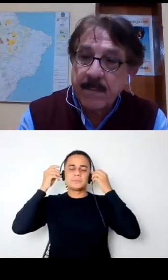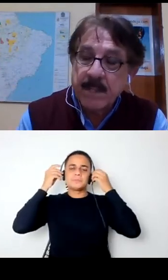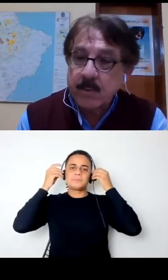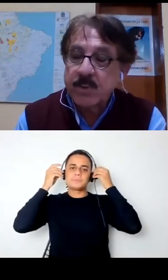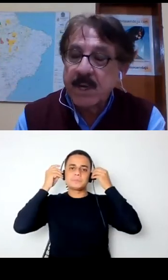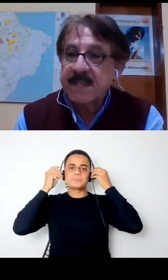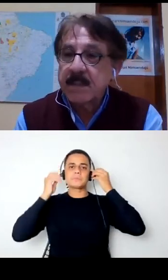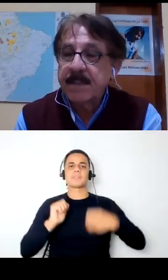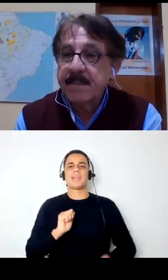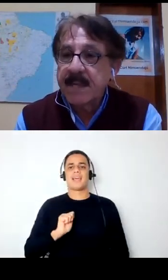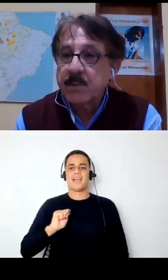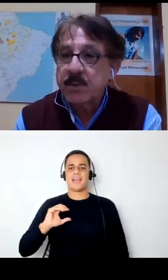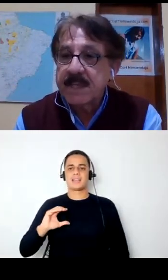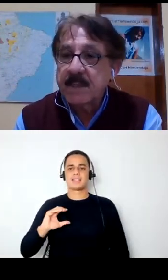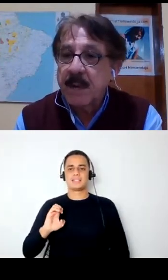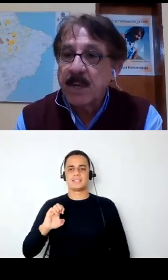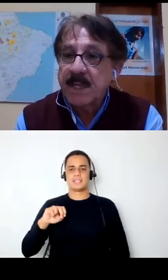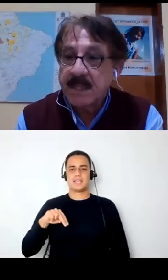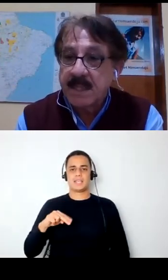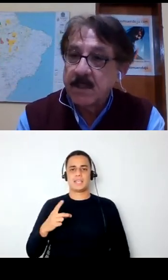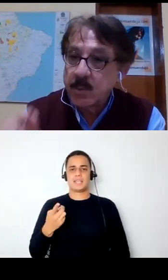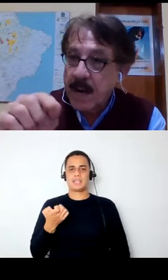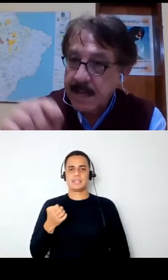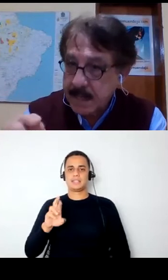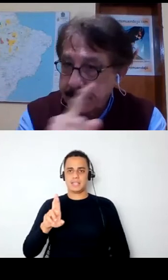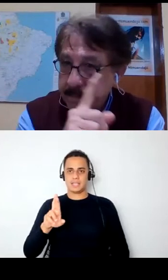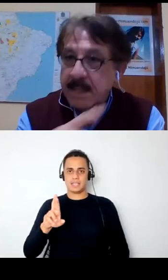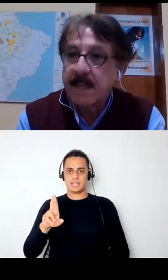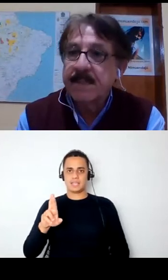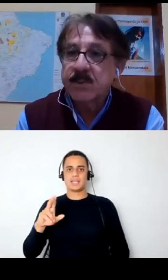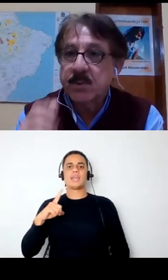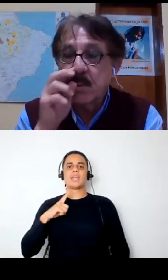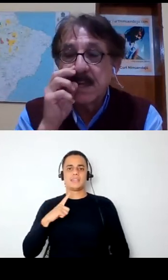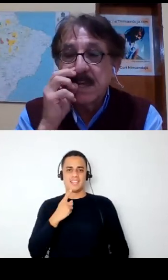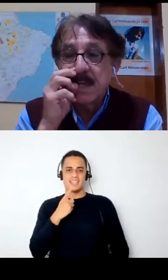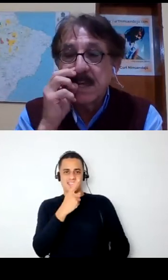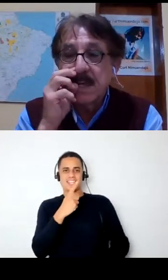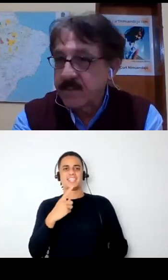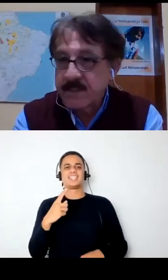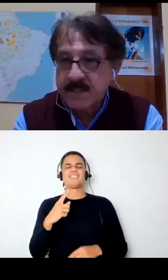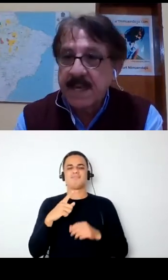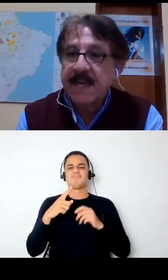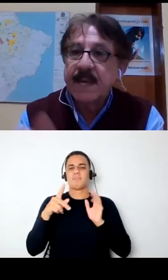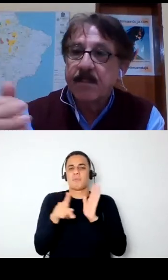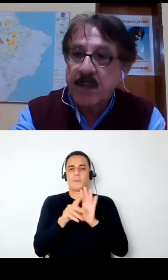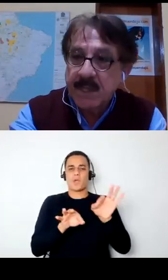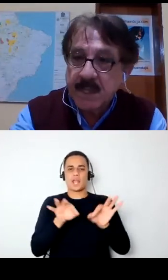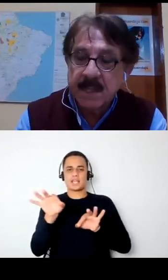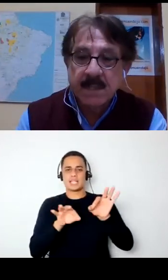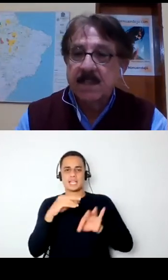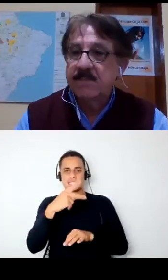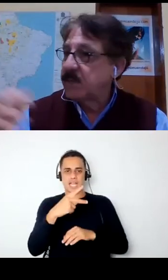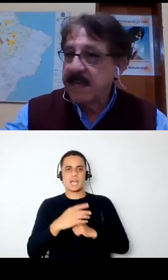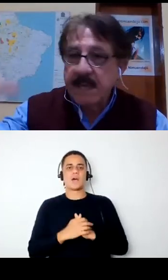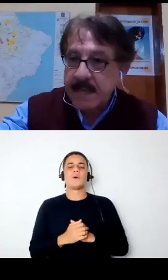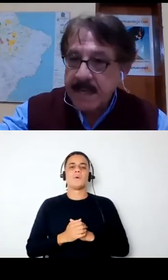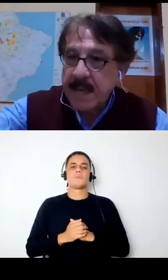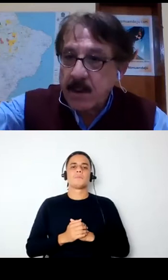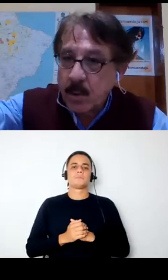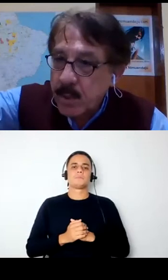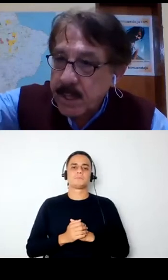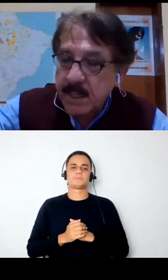todas as mazelas que você tem. Ou então a gente fala, vamos desopilar o fígado. É para justamente cuidar disso. Então, a sede